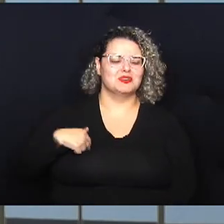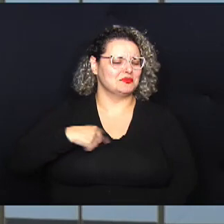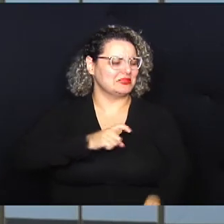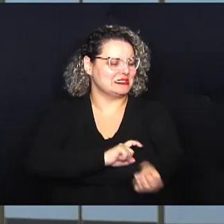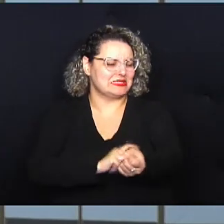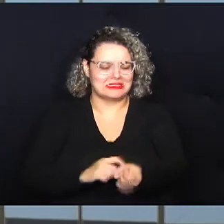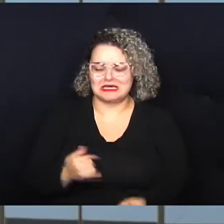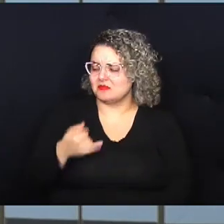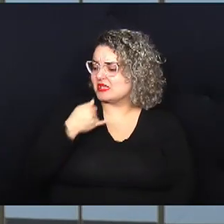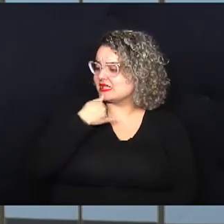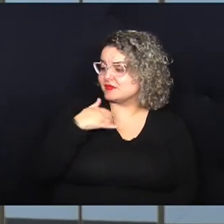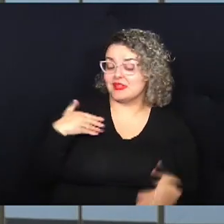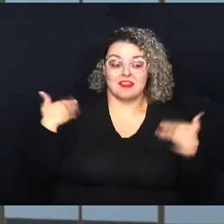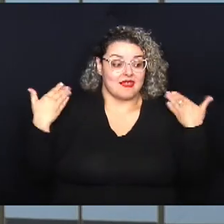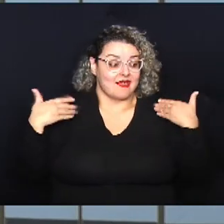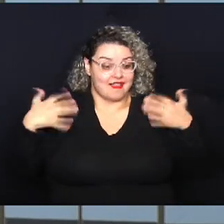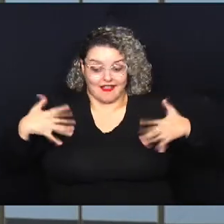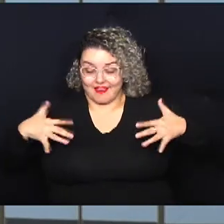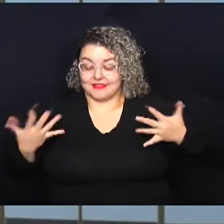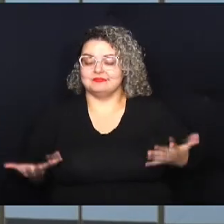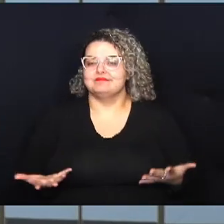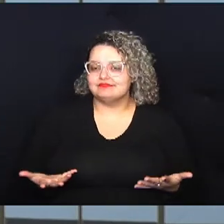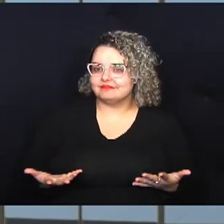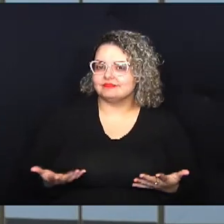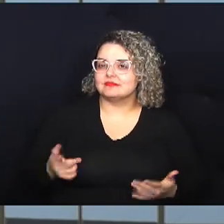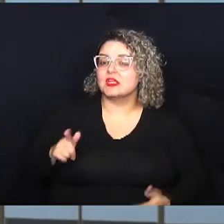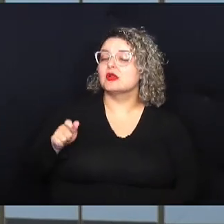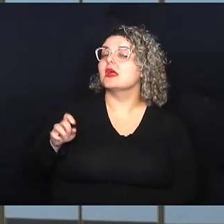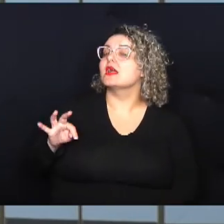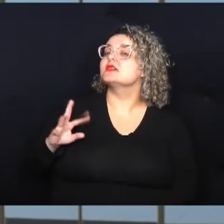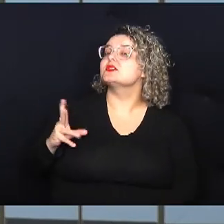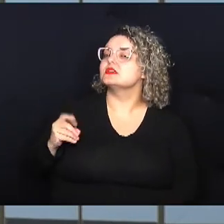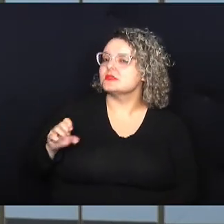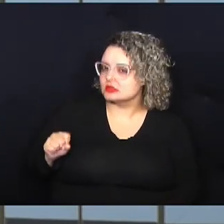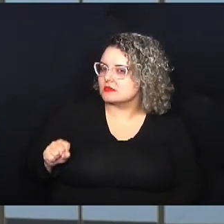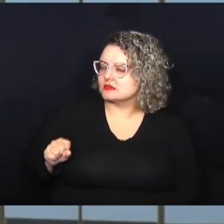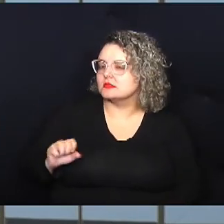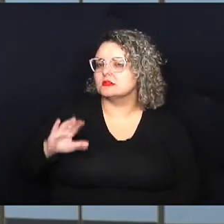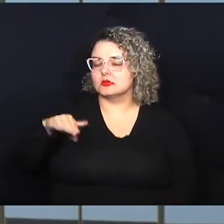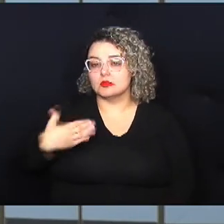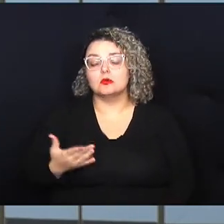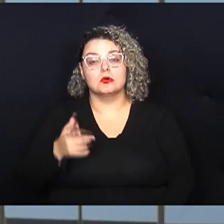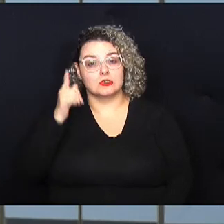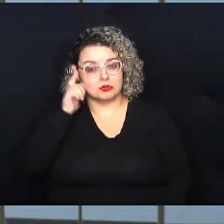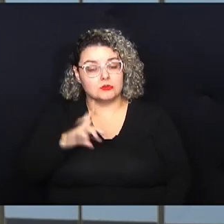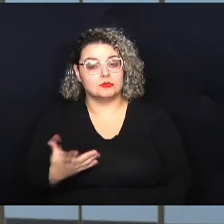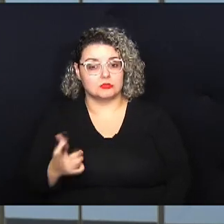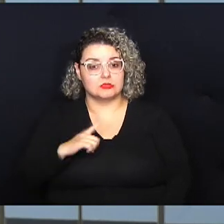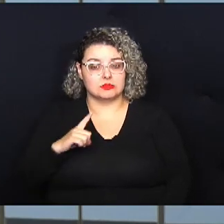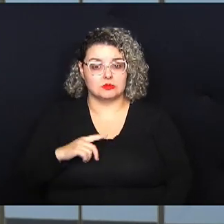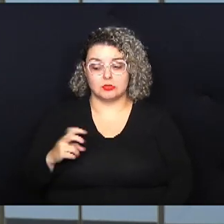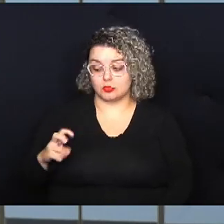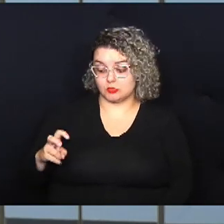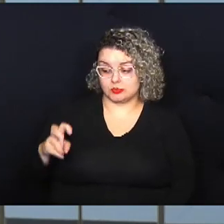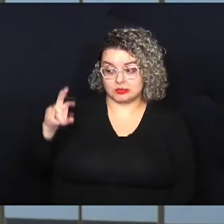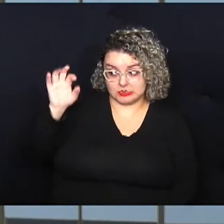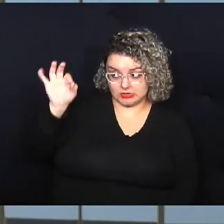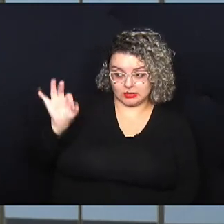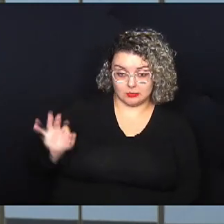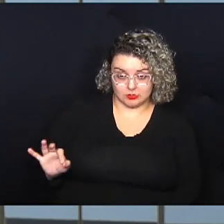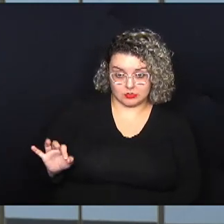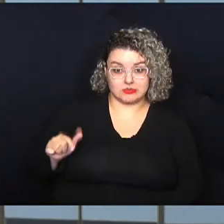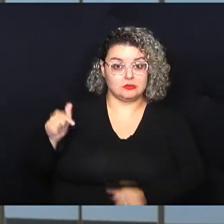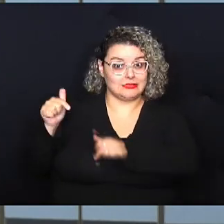fiquei alegre, eu já fiquei... Entendeu? Então, são gatilhos. Então, a partir do momento que eu consigo ter os 5%